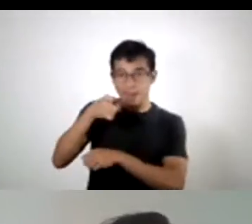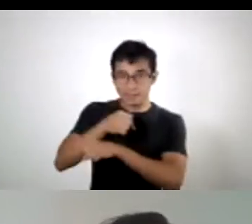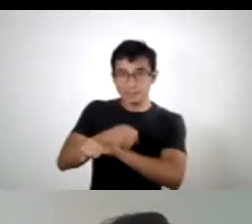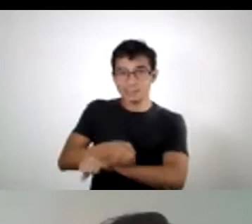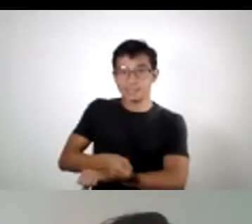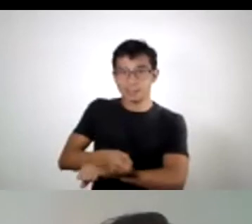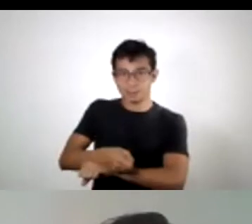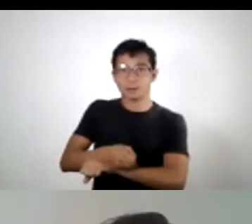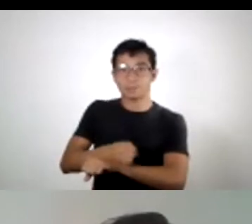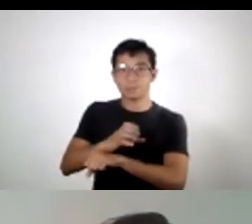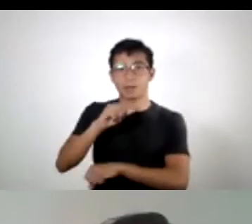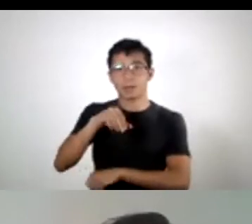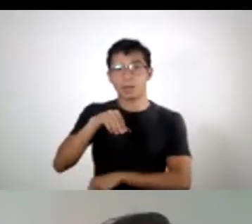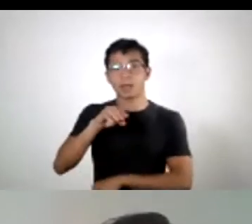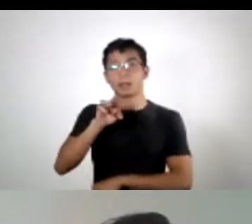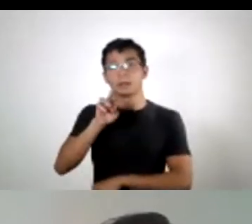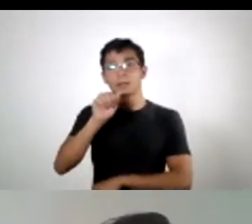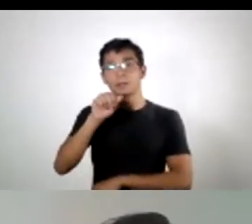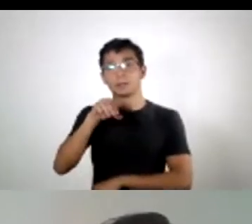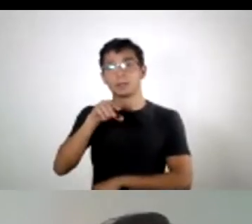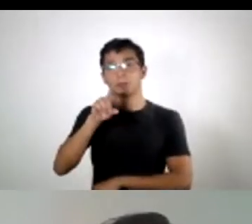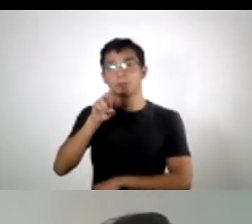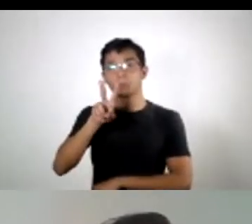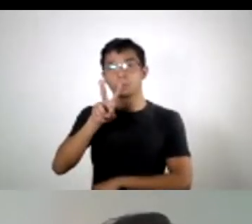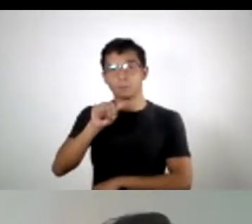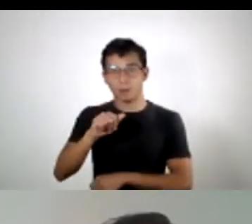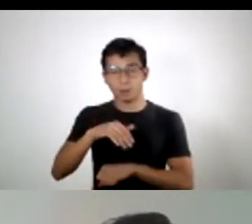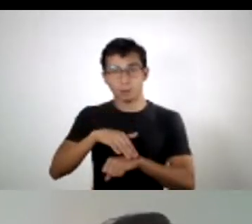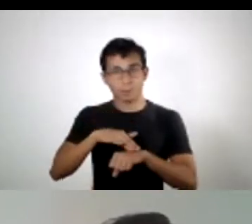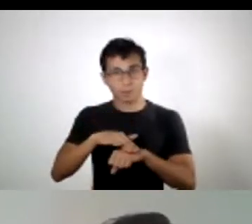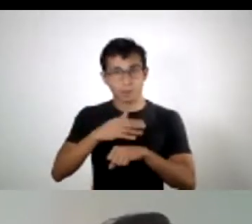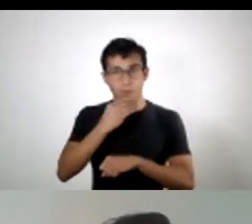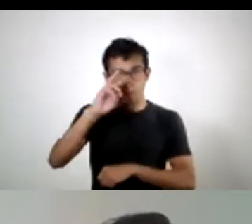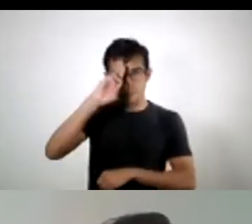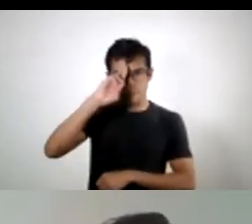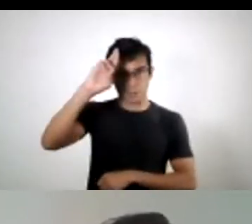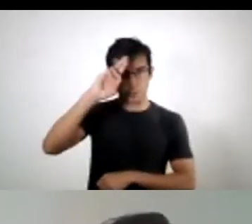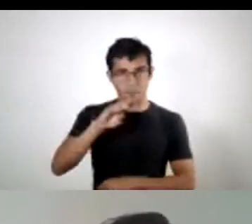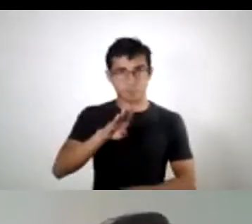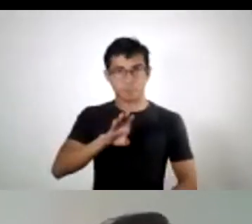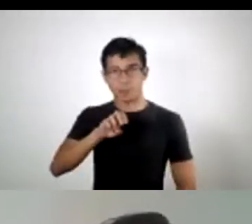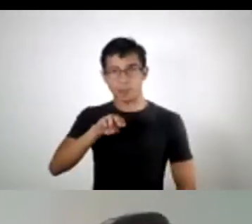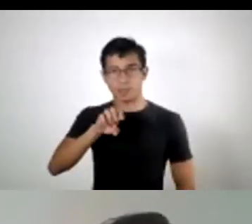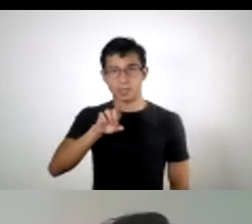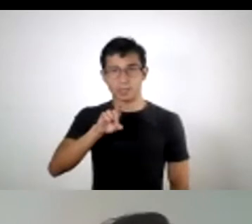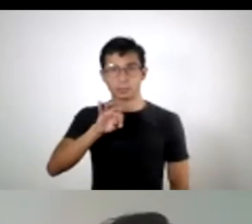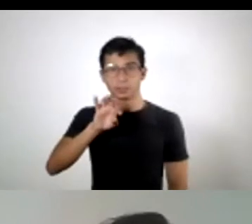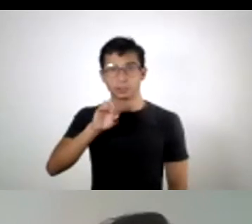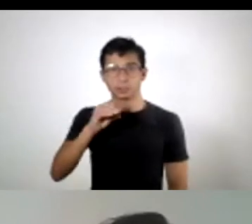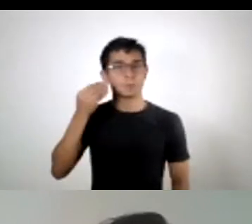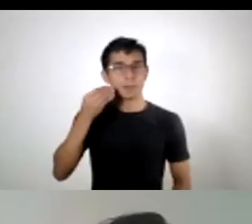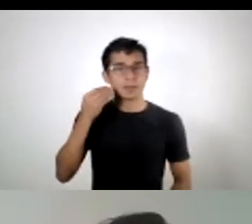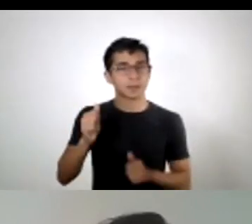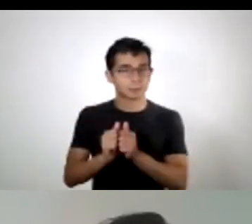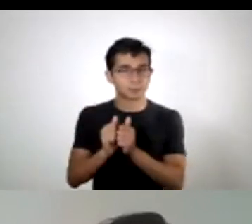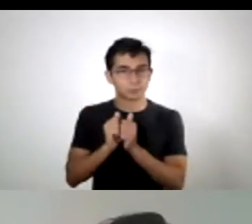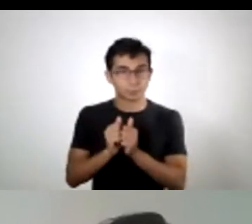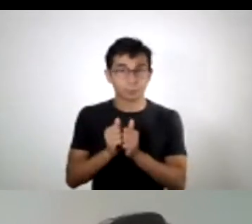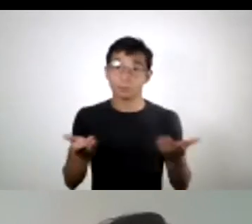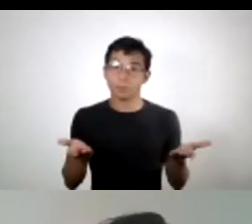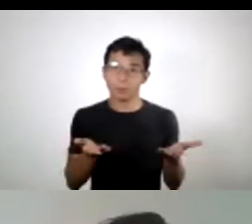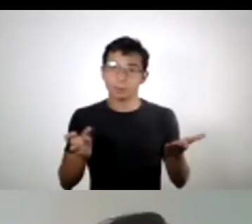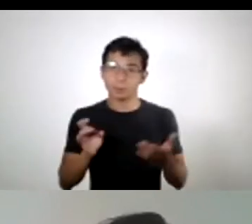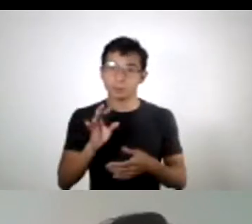com o mestre Benedito. E, na verdade, eu só queria fazer um relato de que, da mesma forma como eu fui